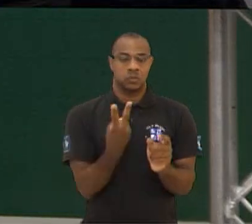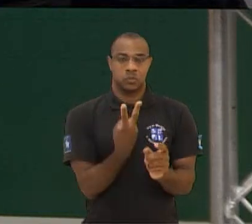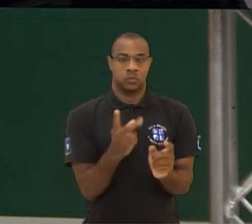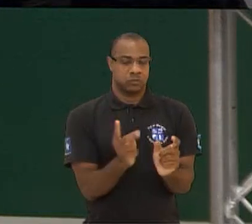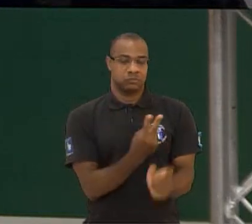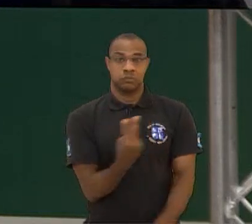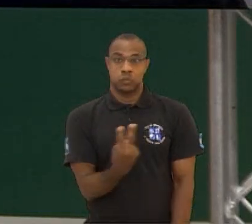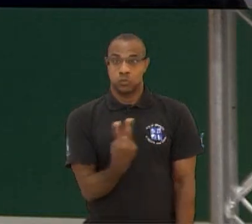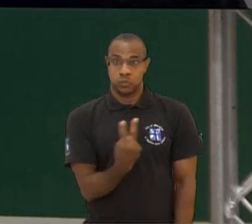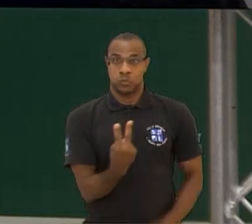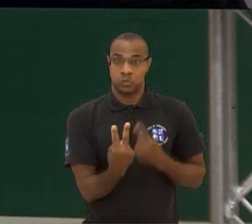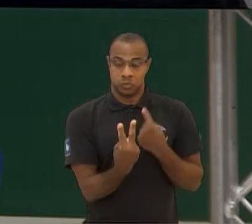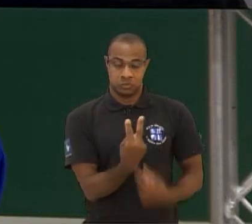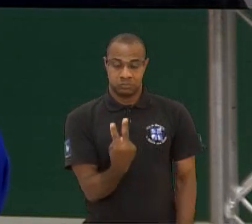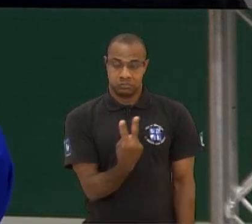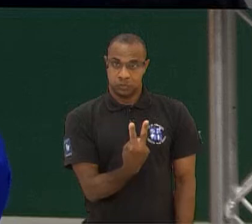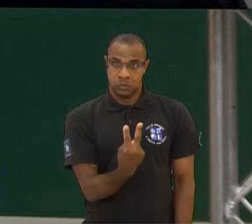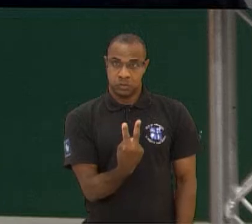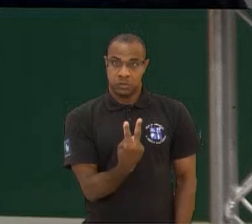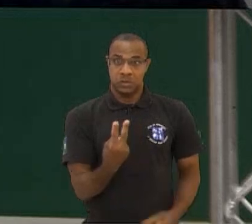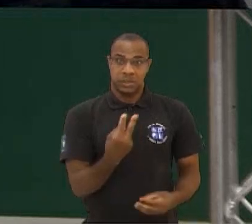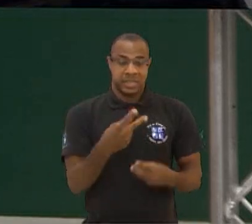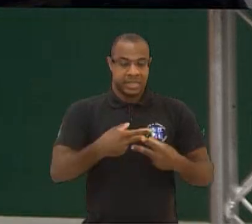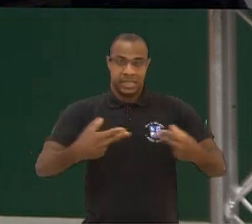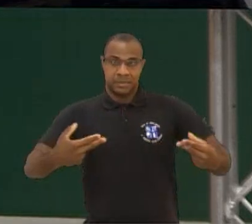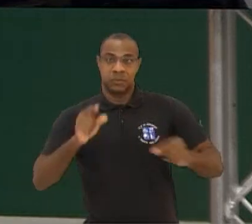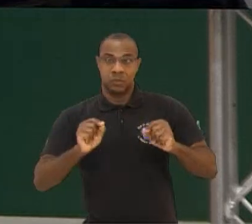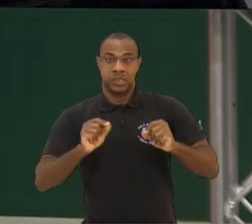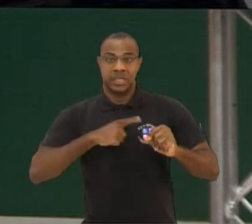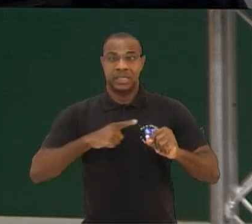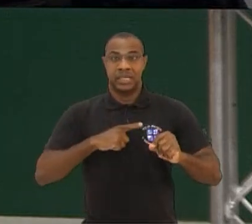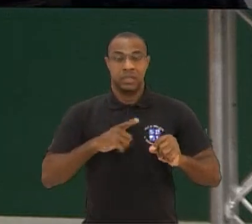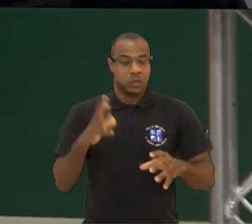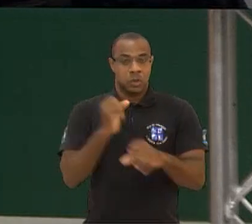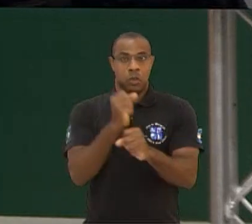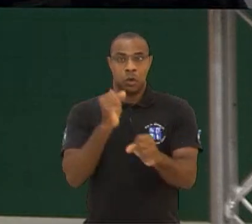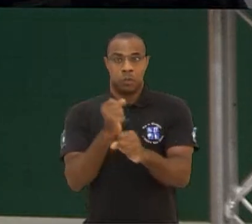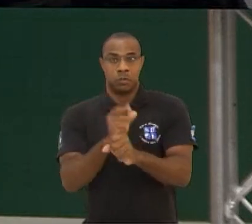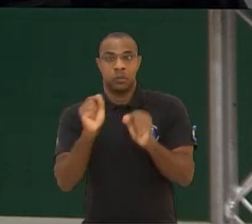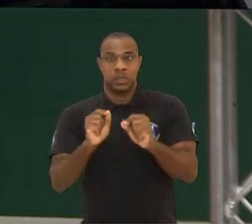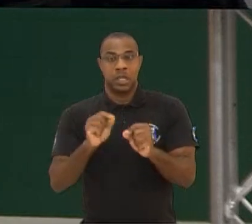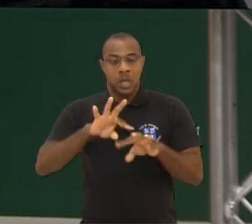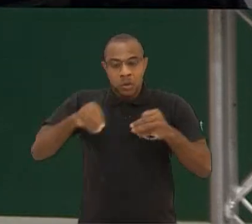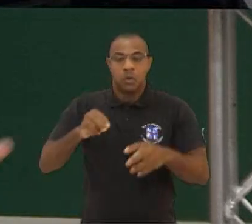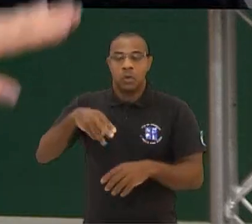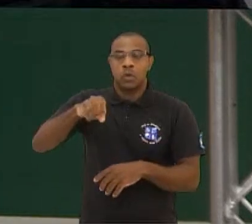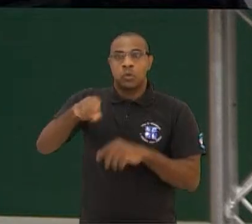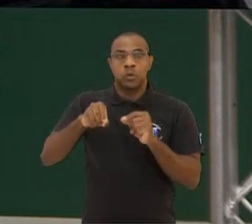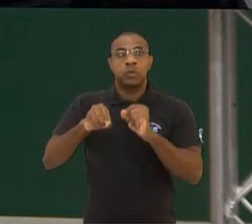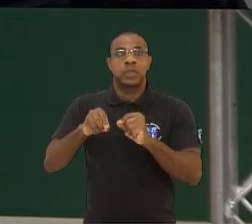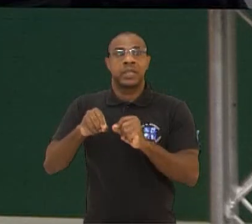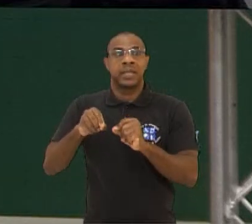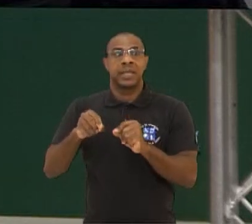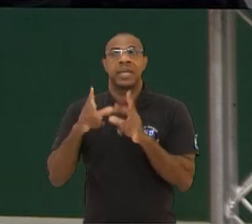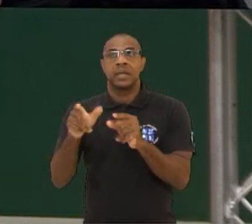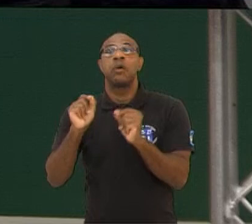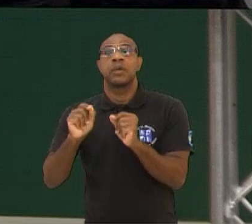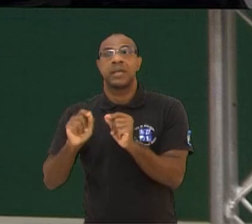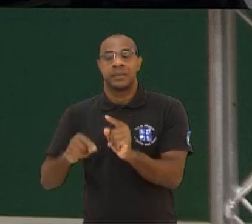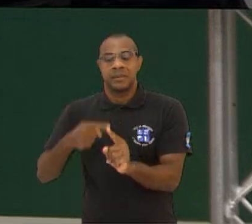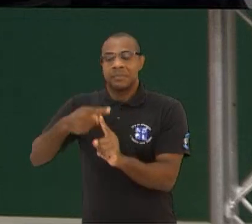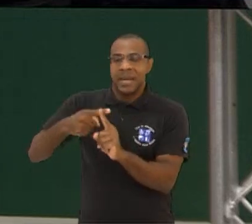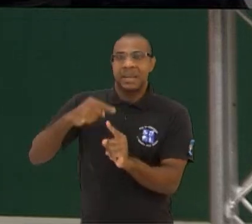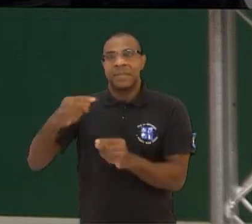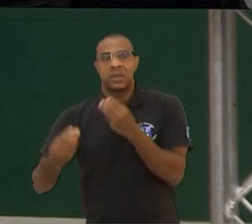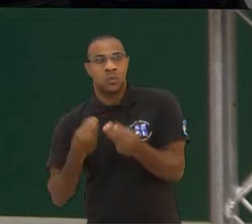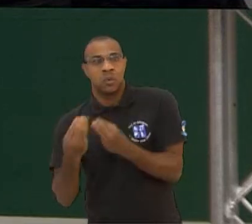por mais de um elemento químico, a gente tem que o somatório de todos os NOx deve ser igual à carga. É o que a gente